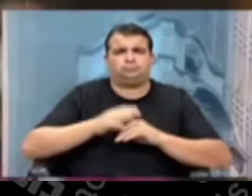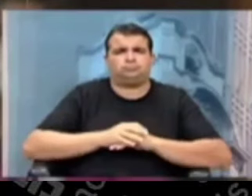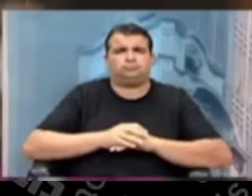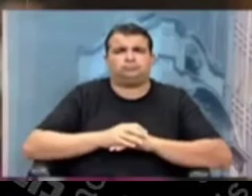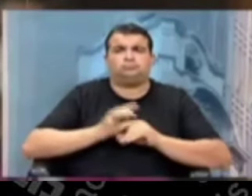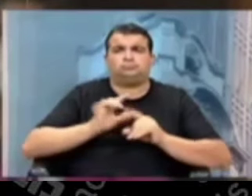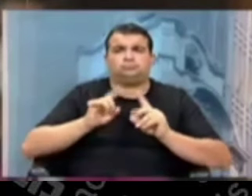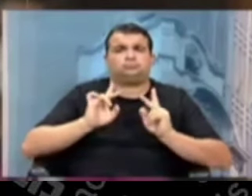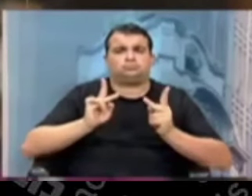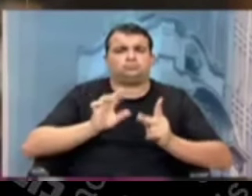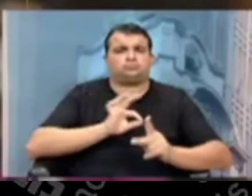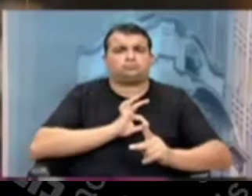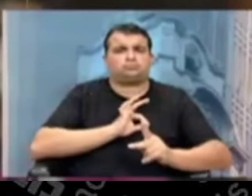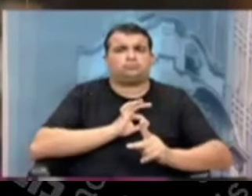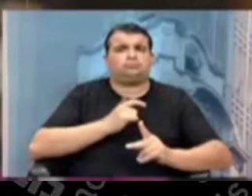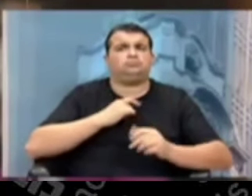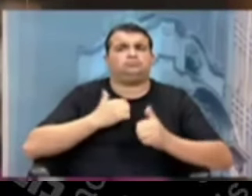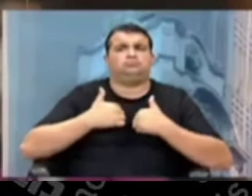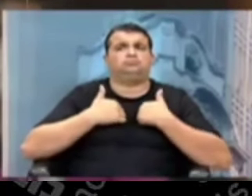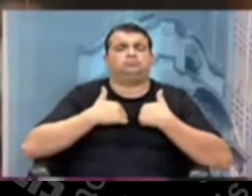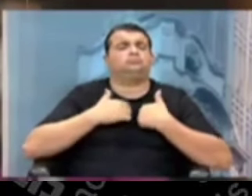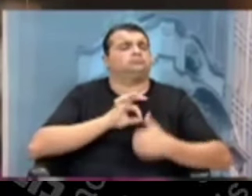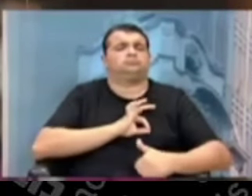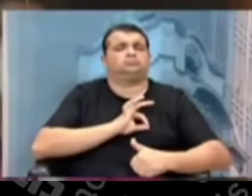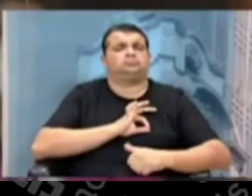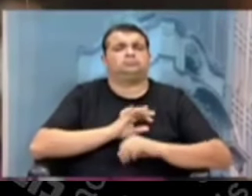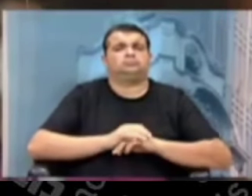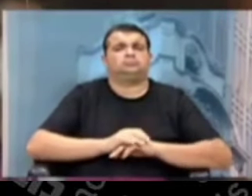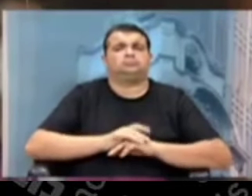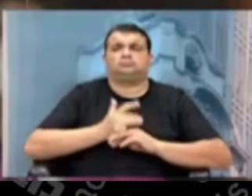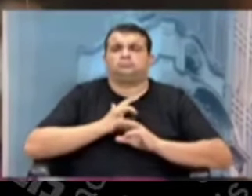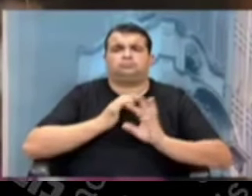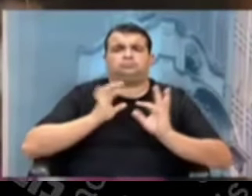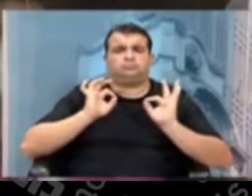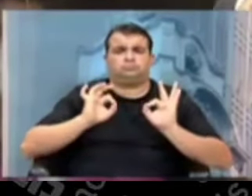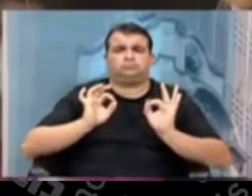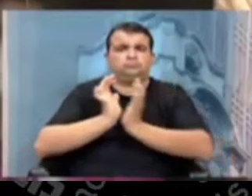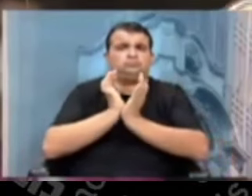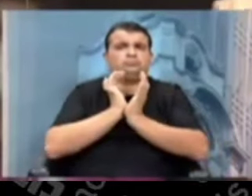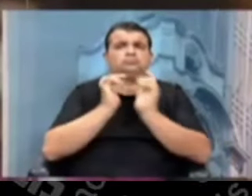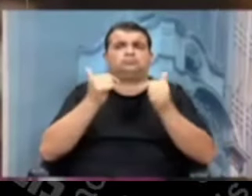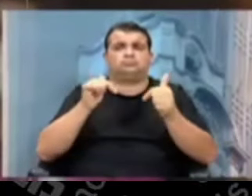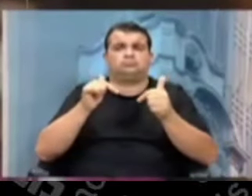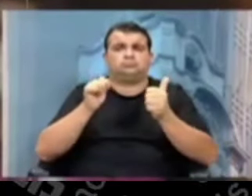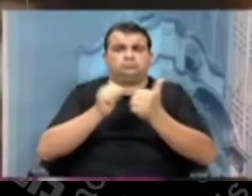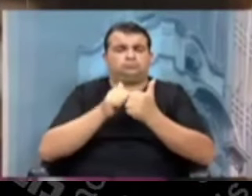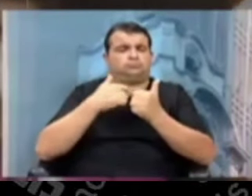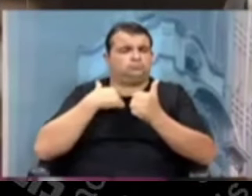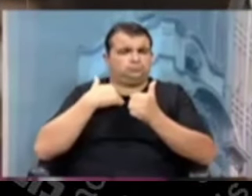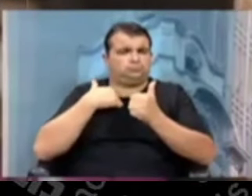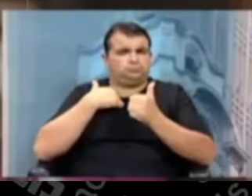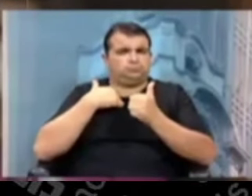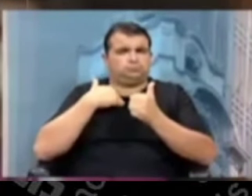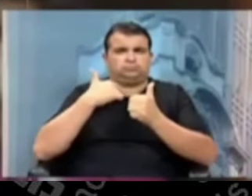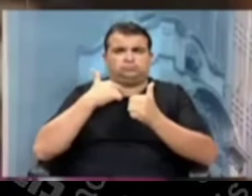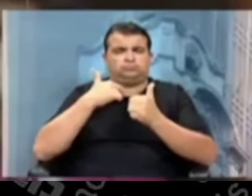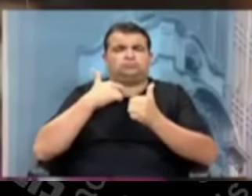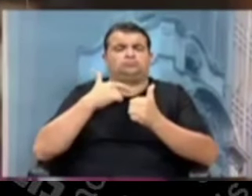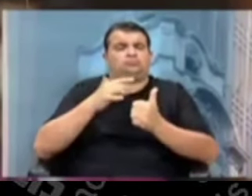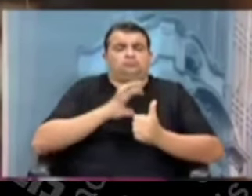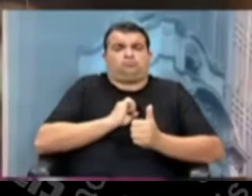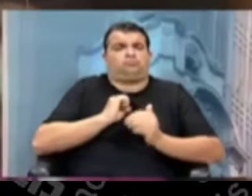massivo policial e tem orgulho de ser policial e eu tenho certeza que os colegas que trabalharam comigo e que não são